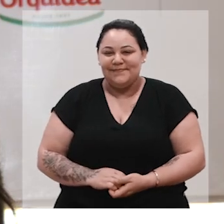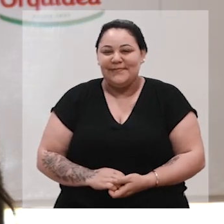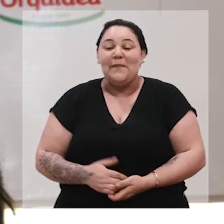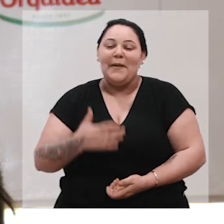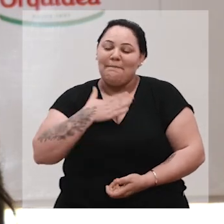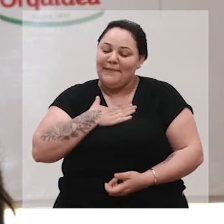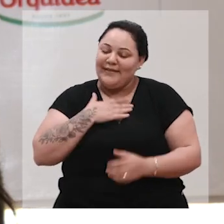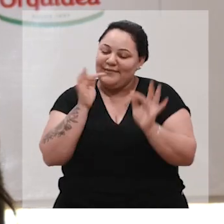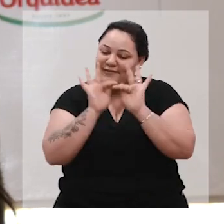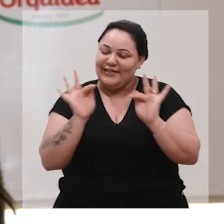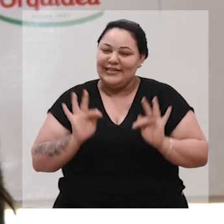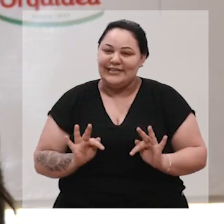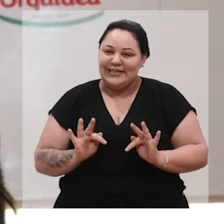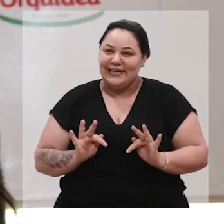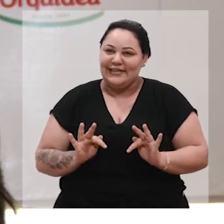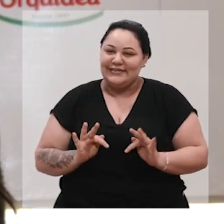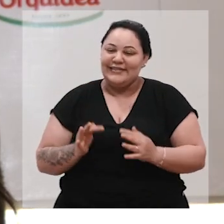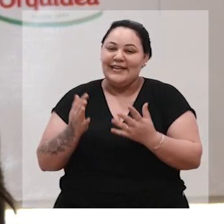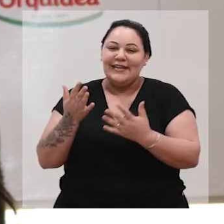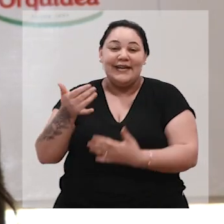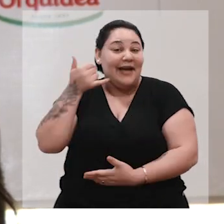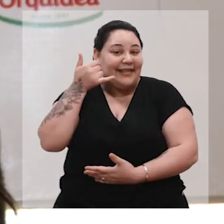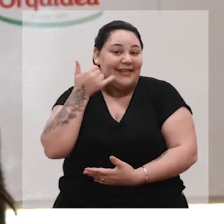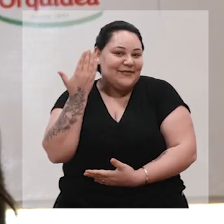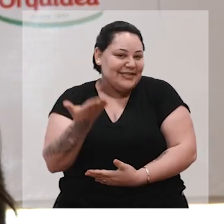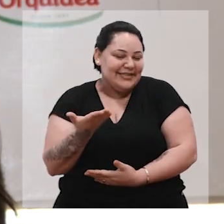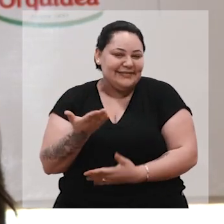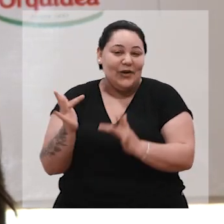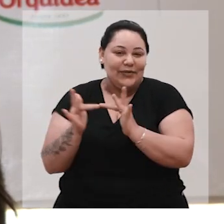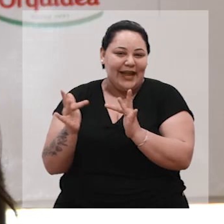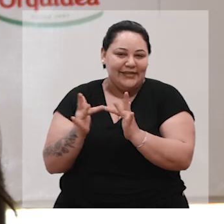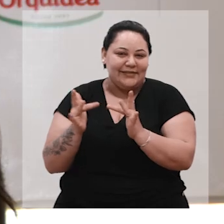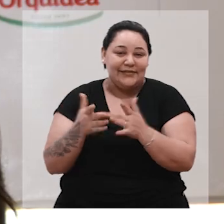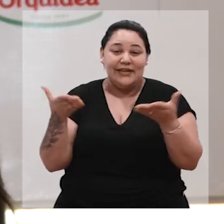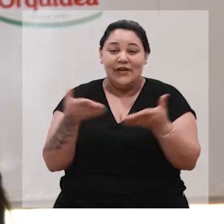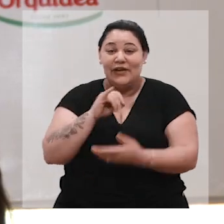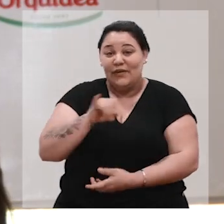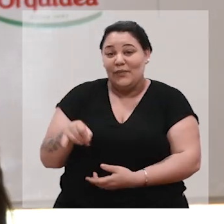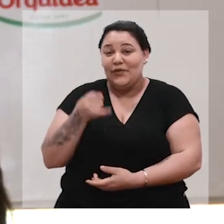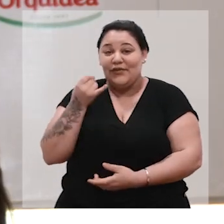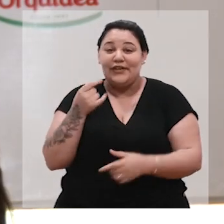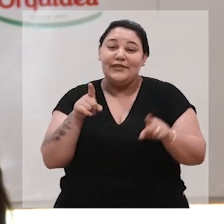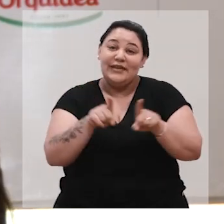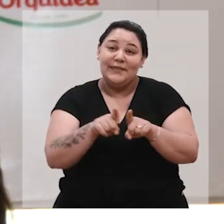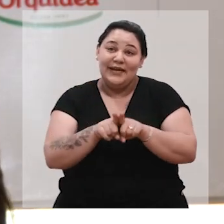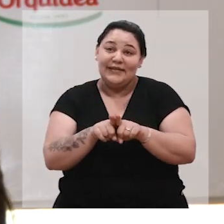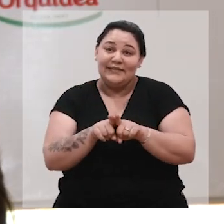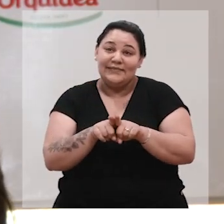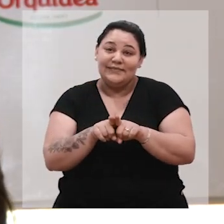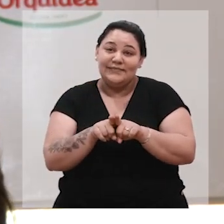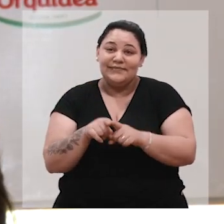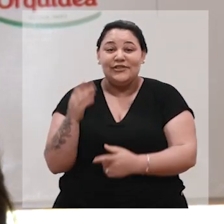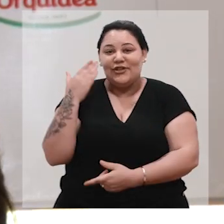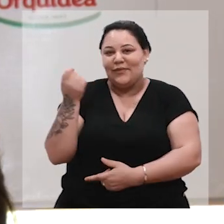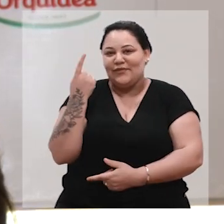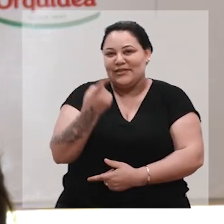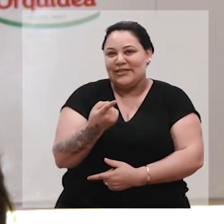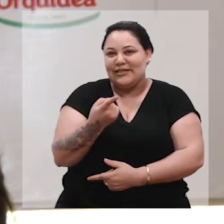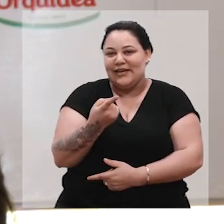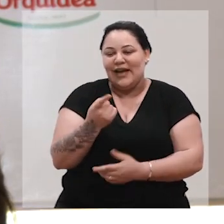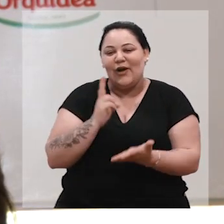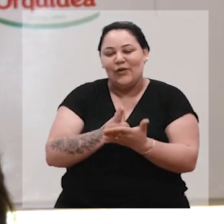3066-3979. Vai ser uma grande alegria receber sua ligação. E agora, então, aproveito para convidar você